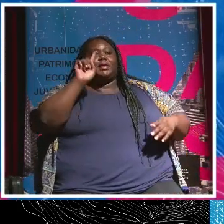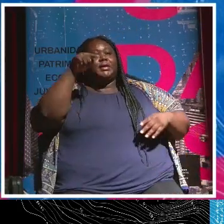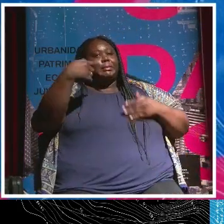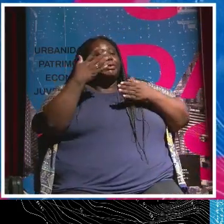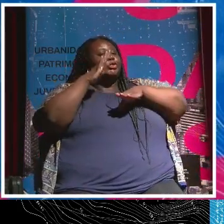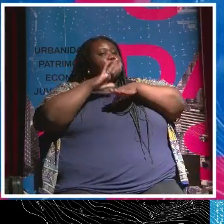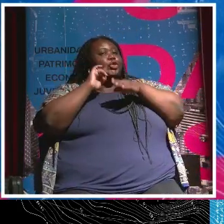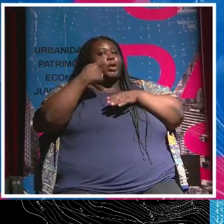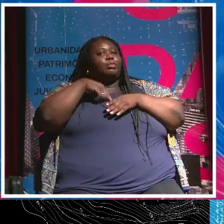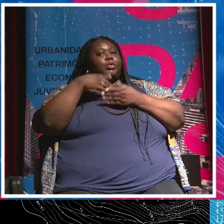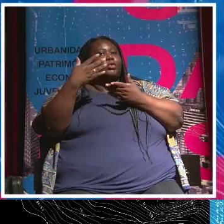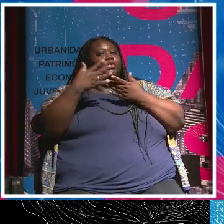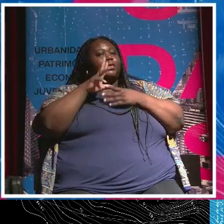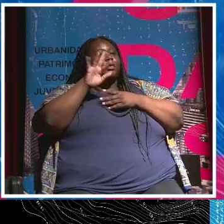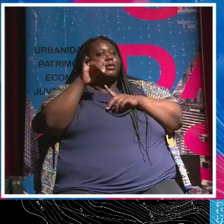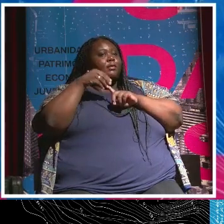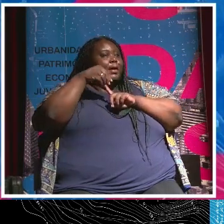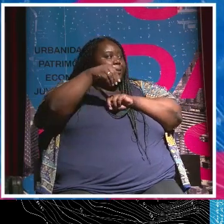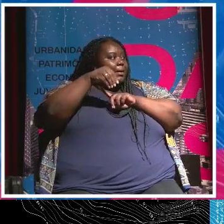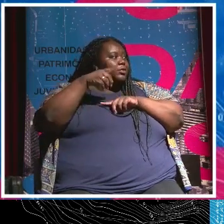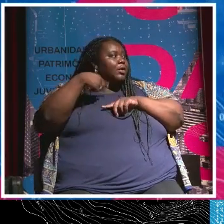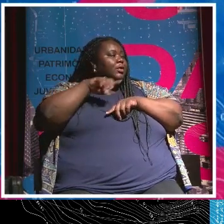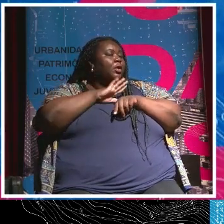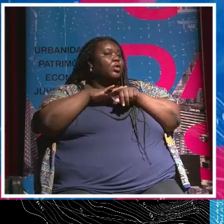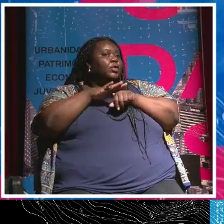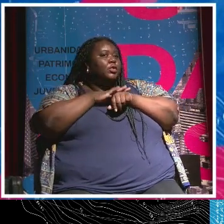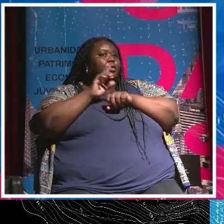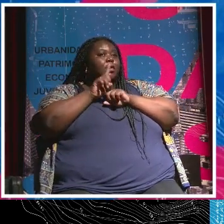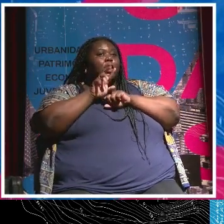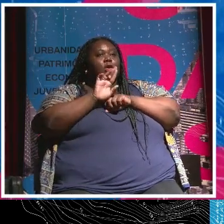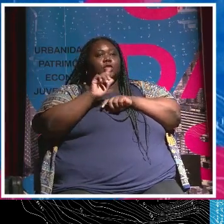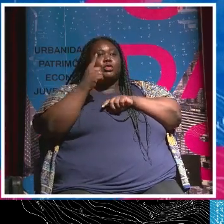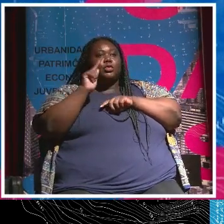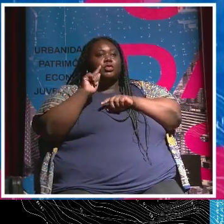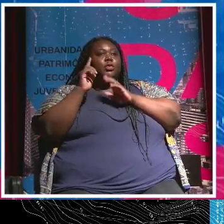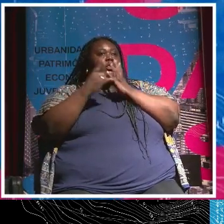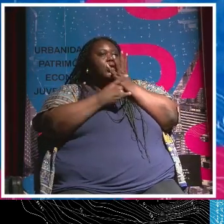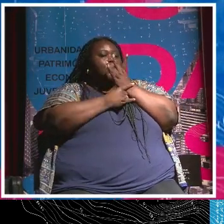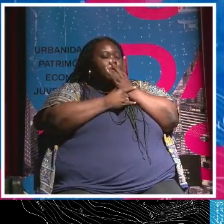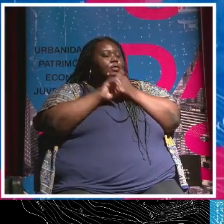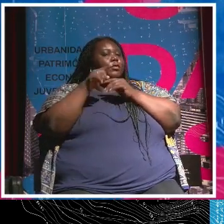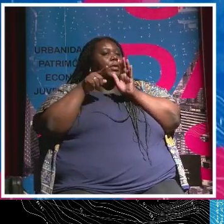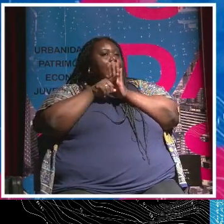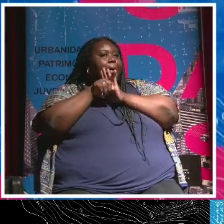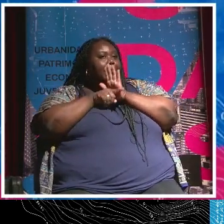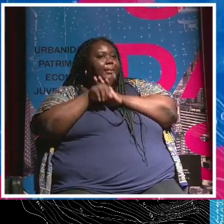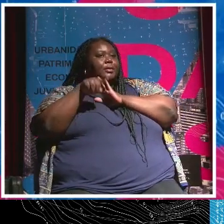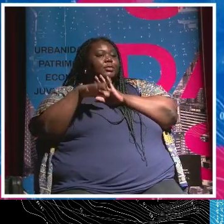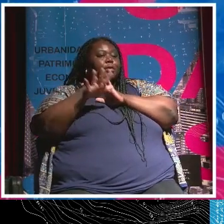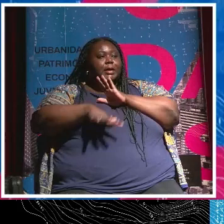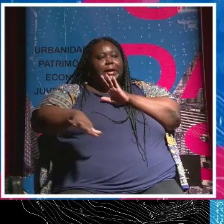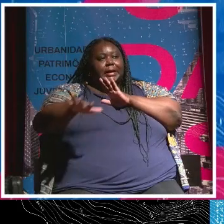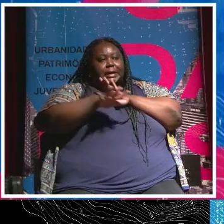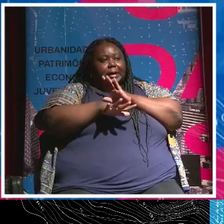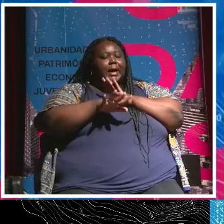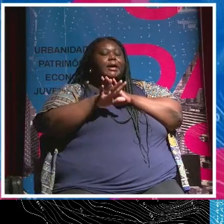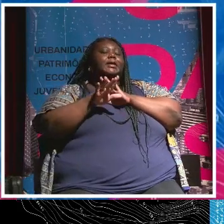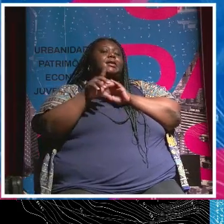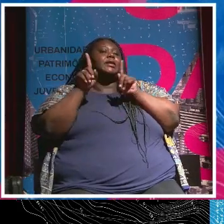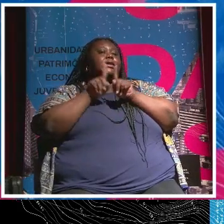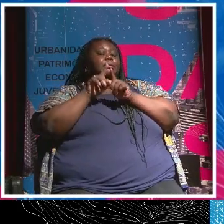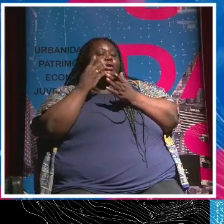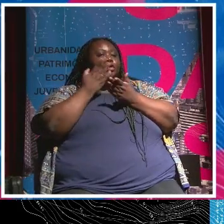vai mediar esse bate-papo, né? É doutor em Geografia pela UFMG, pesquisador na área de indicadores